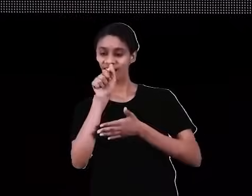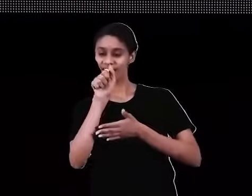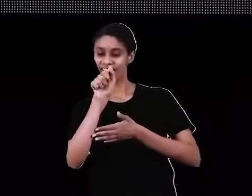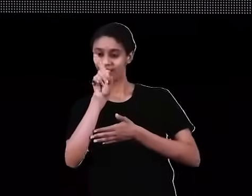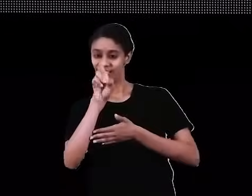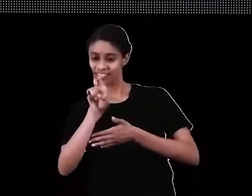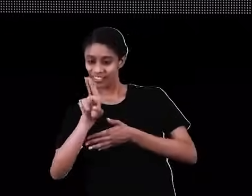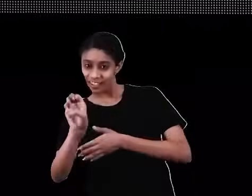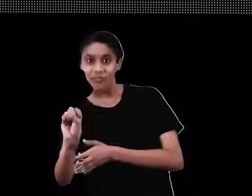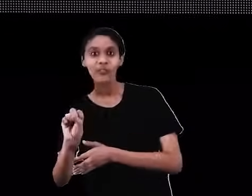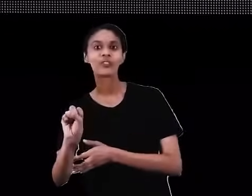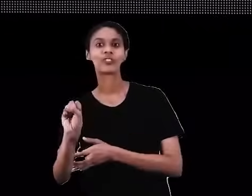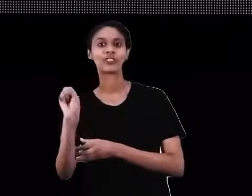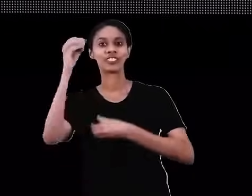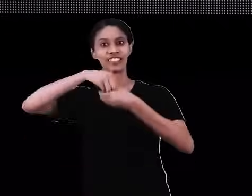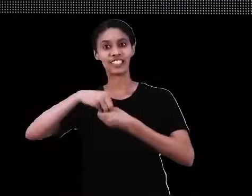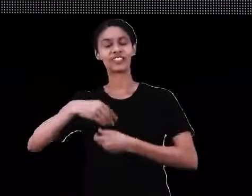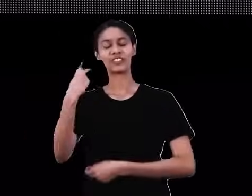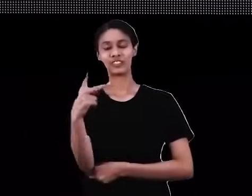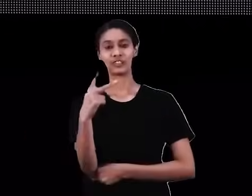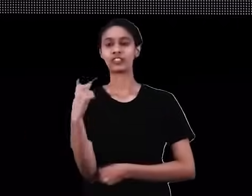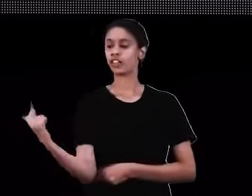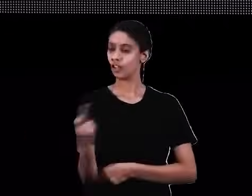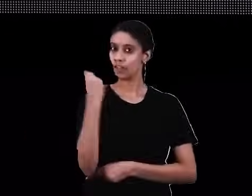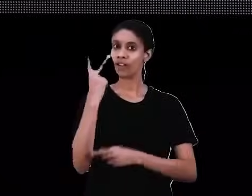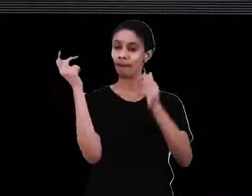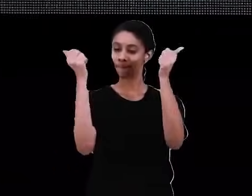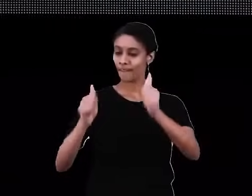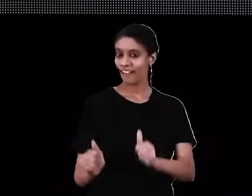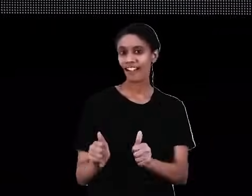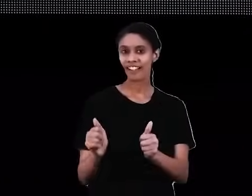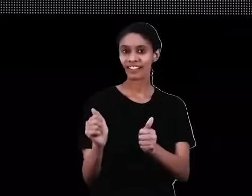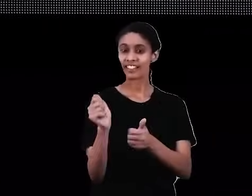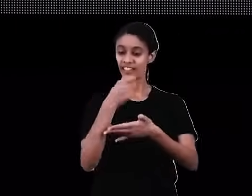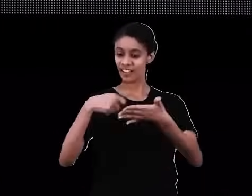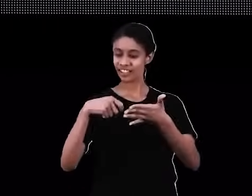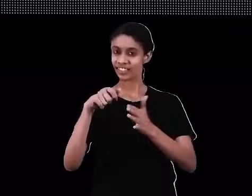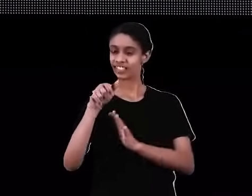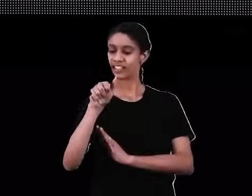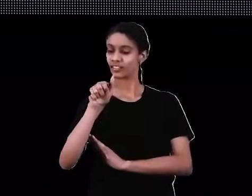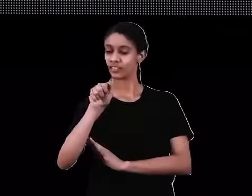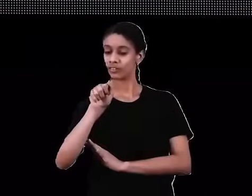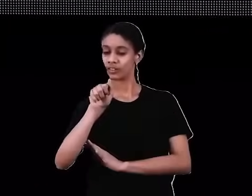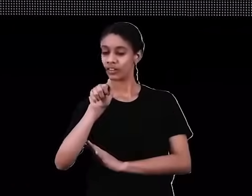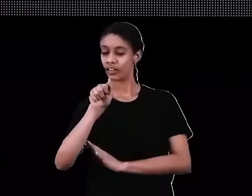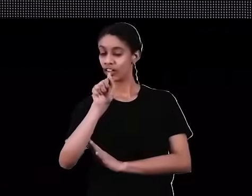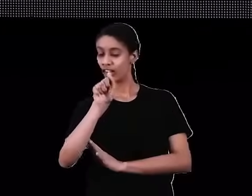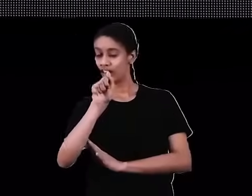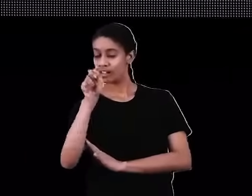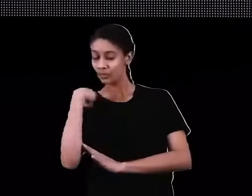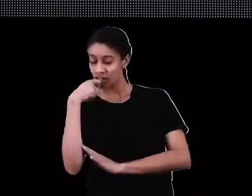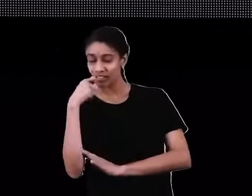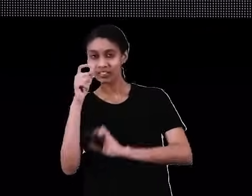é obra do Criador. Uma obra tem valor pela assinatura do artista. A Mona Lisa lá só tem valor porque, ó,